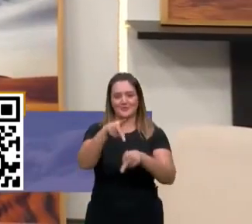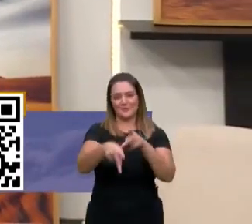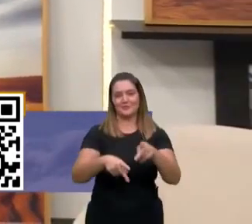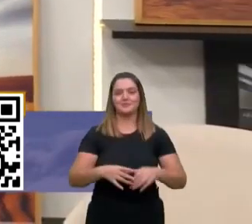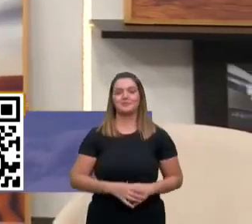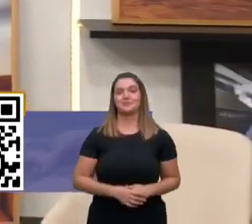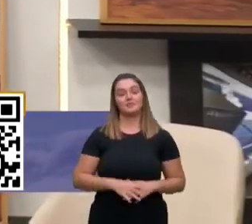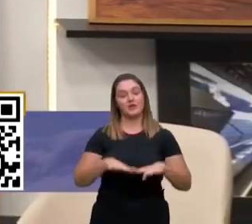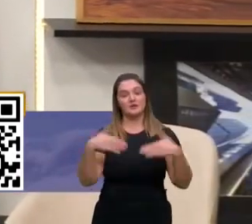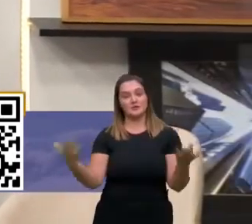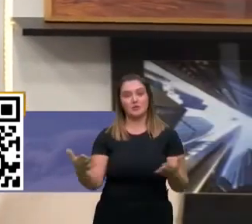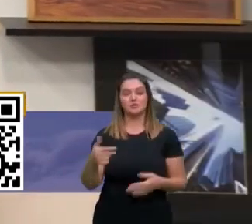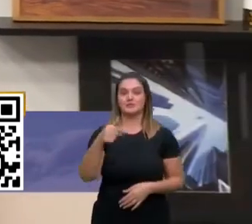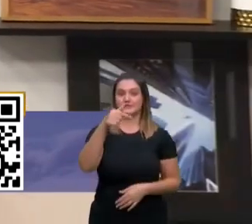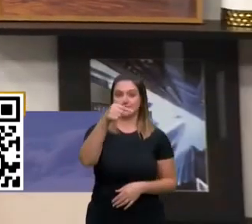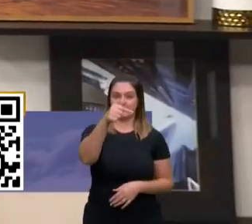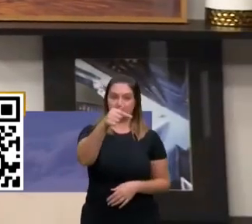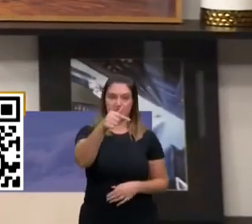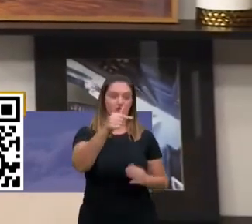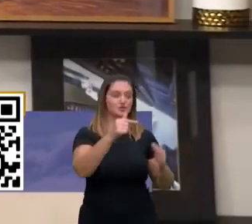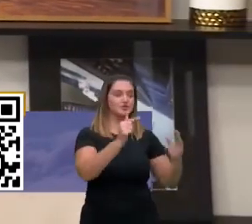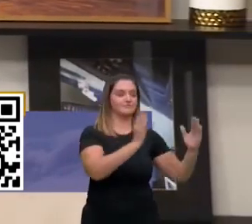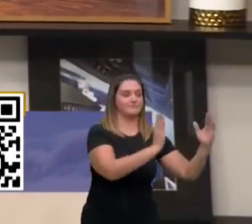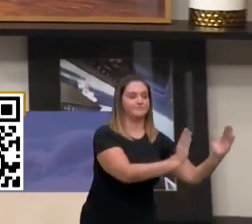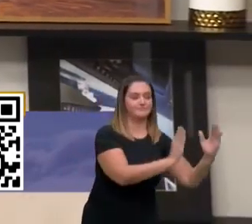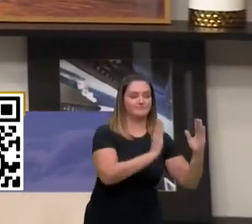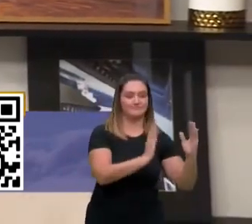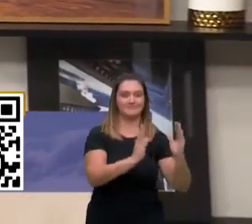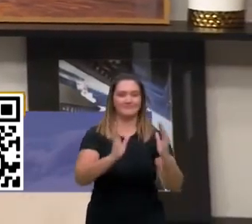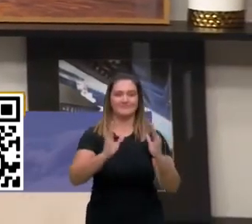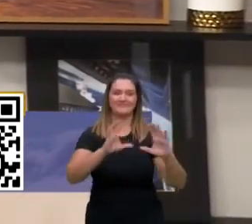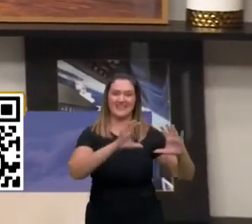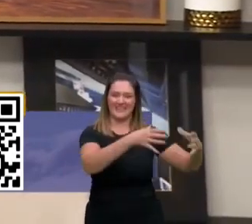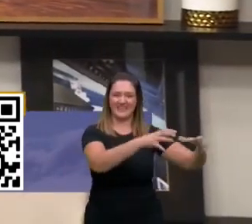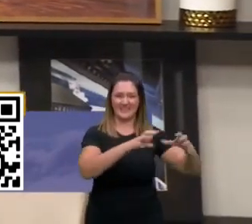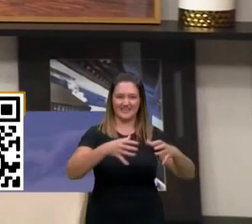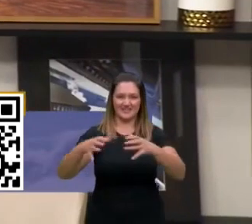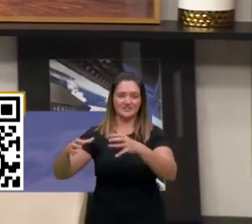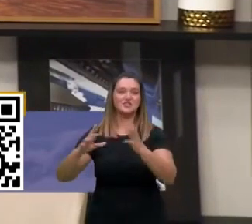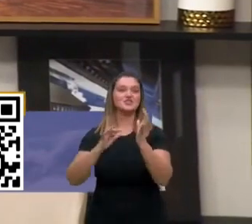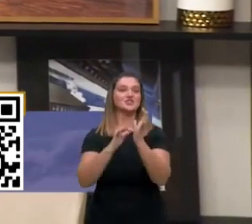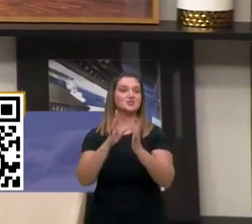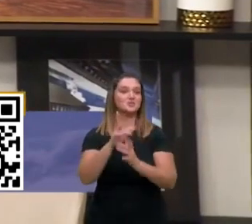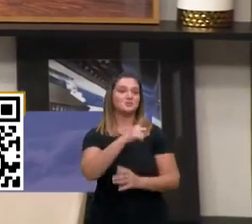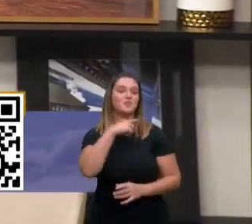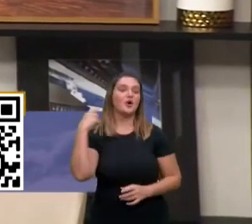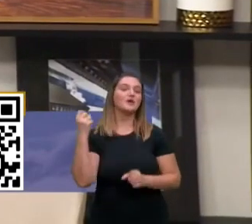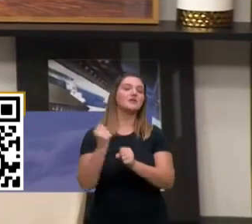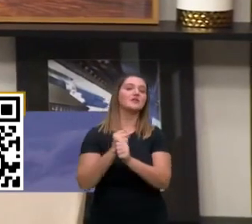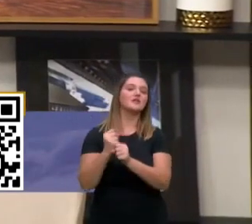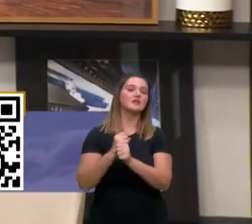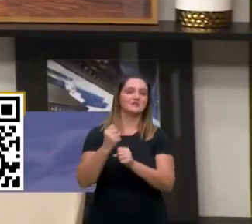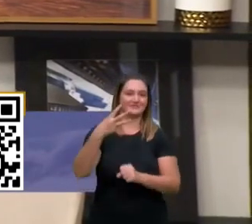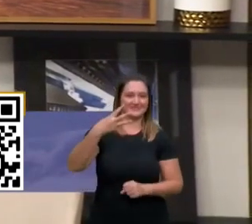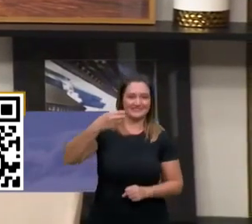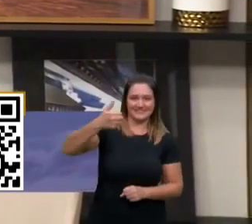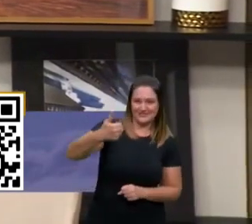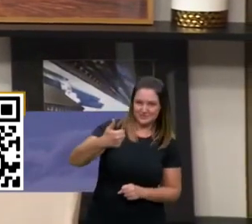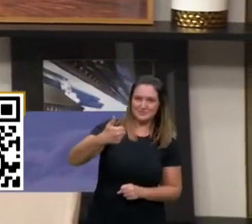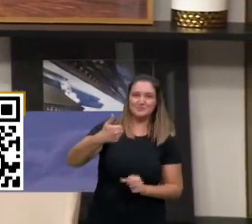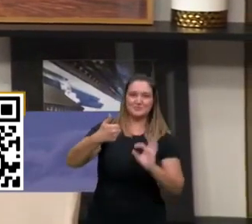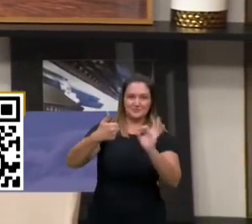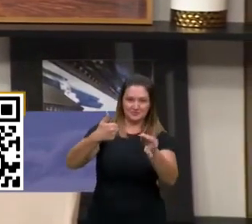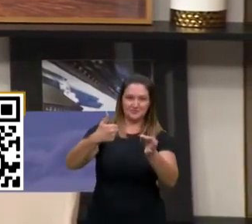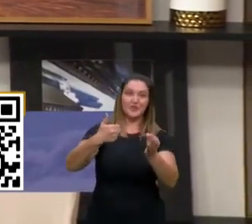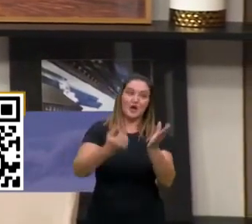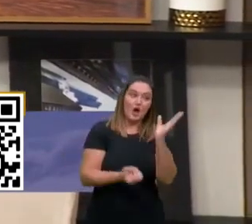as sete igrejas que começam com a morte de Cristo, lembrando que Jesus morreu no ano 31, e a partir daí